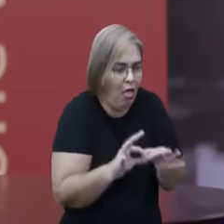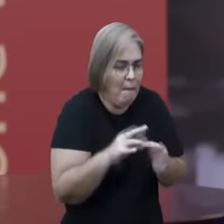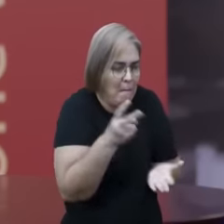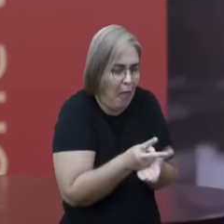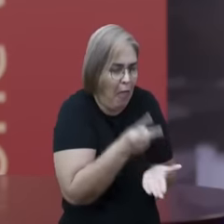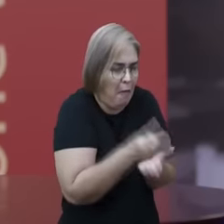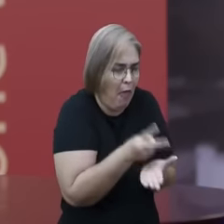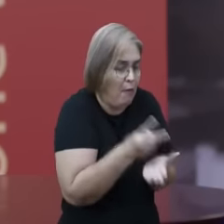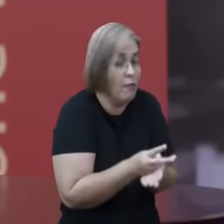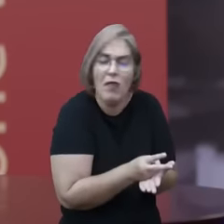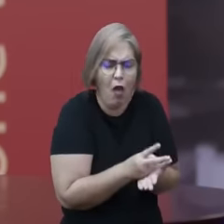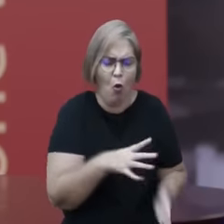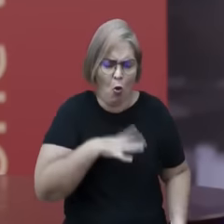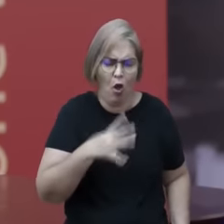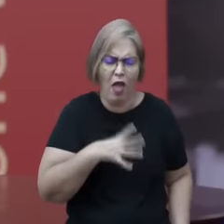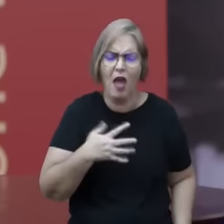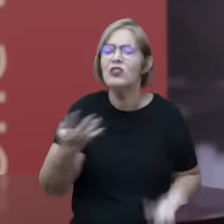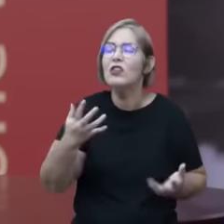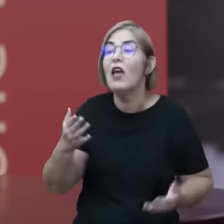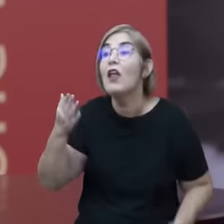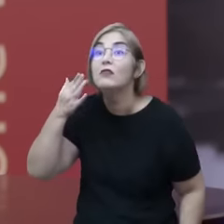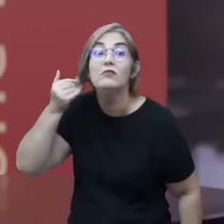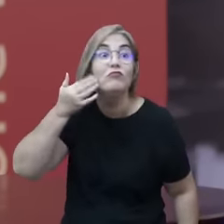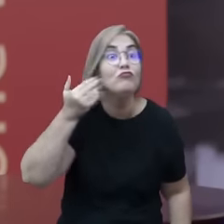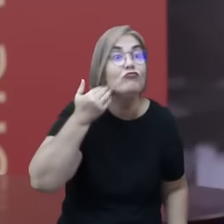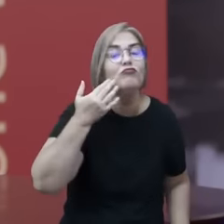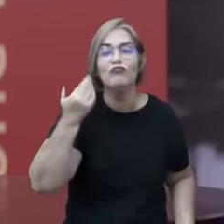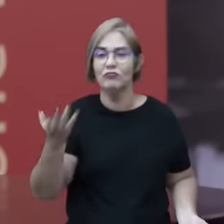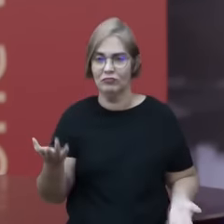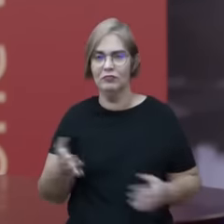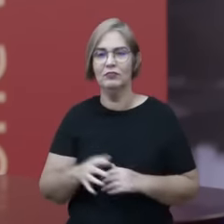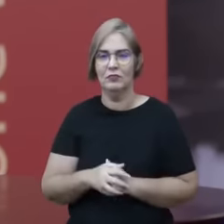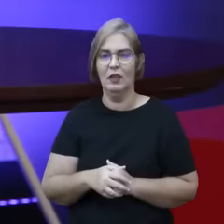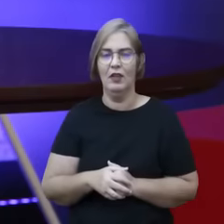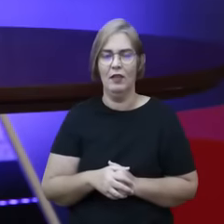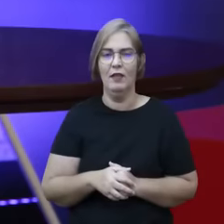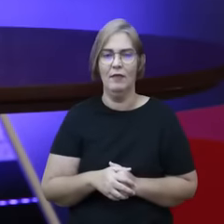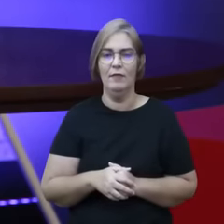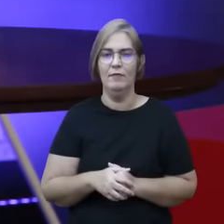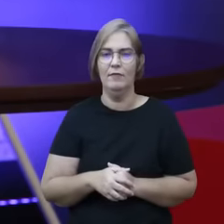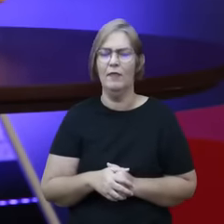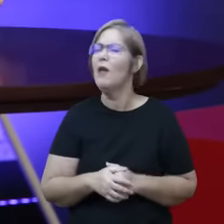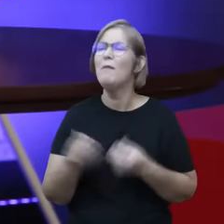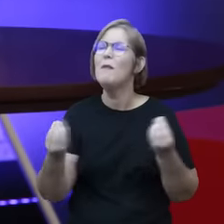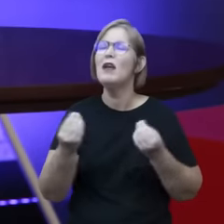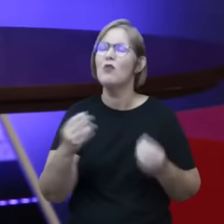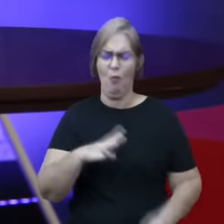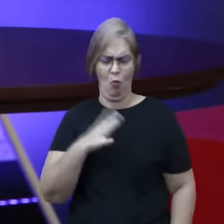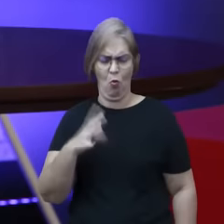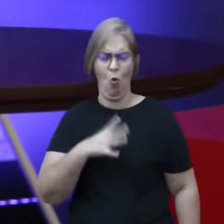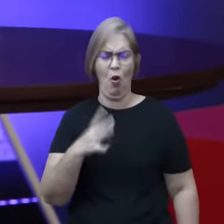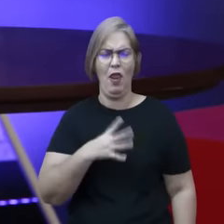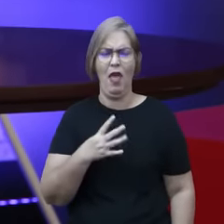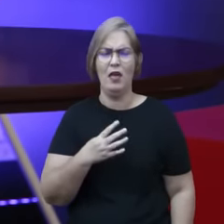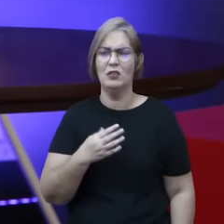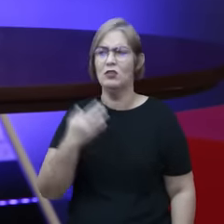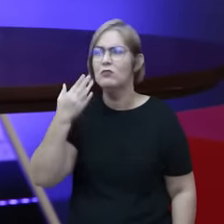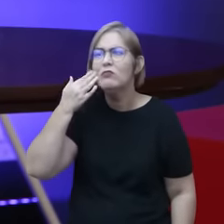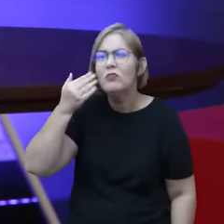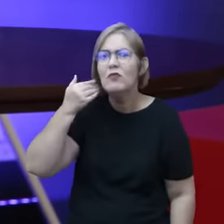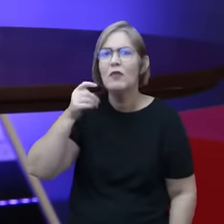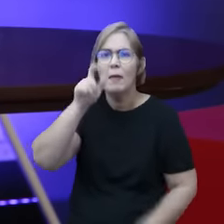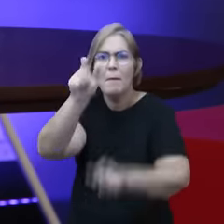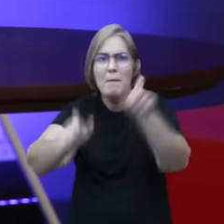eh, sentidos que nós configuramos na existência, né, os outros, eh o amor,